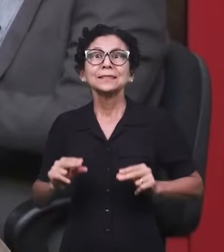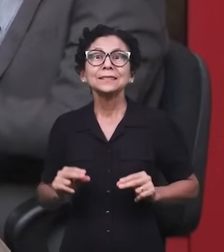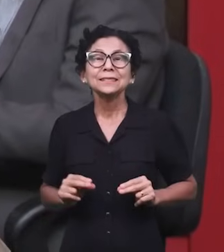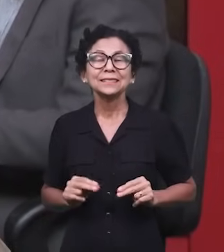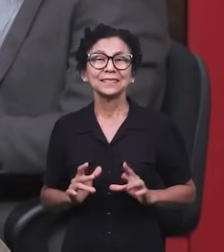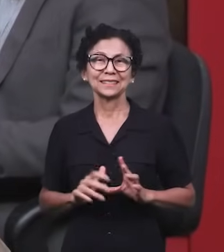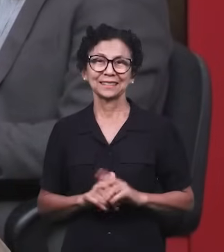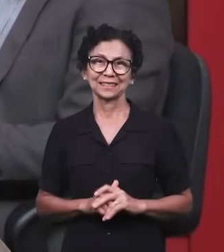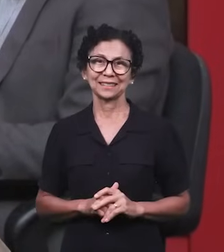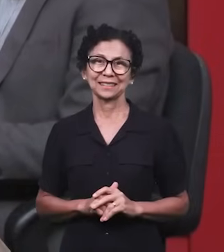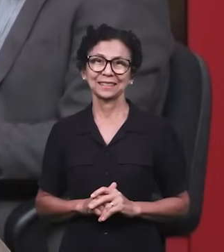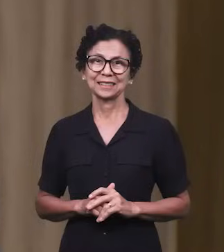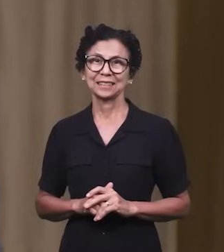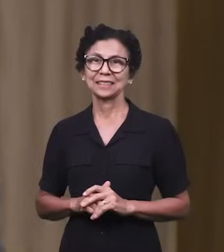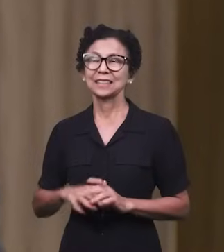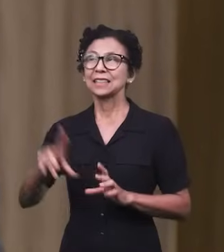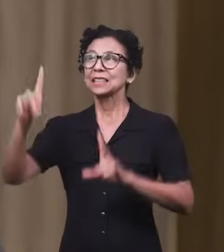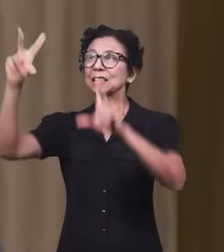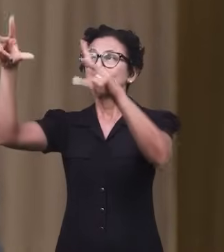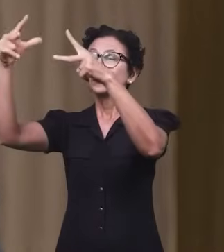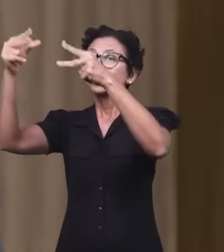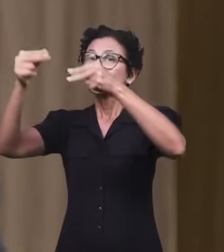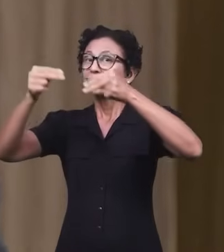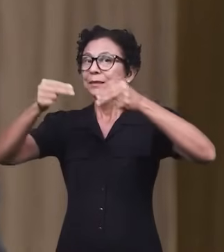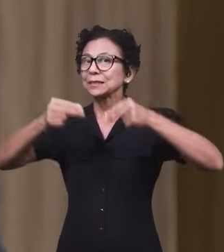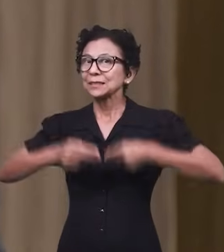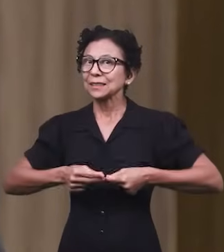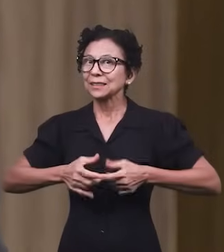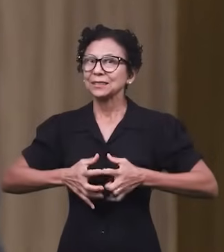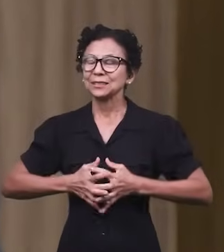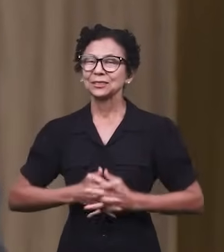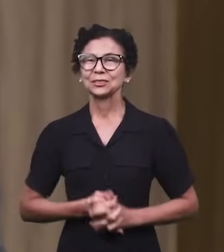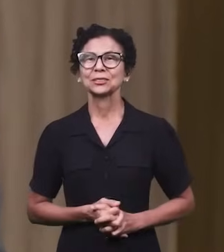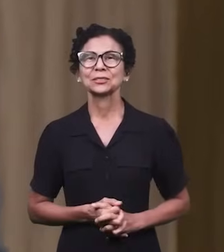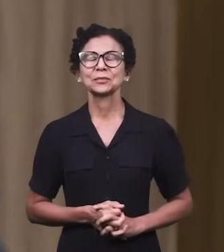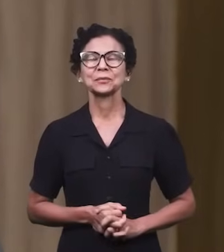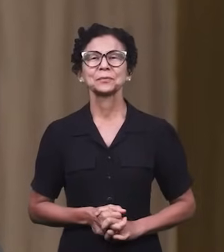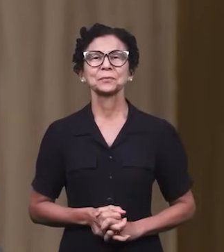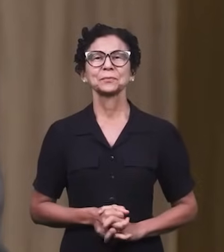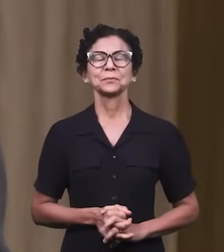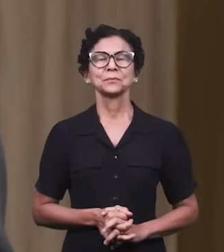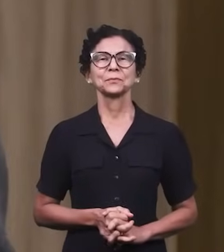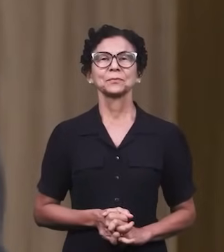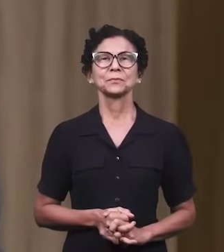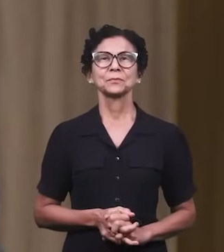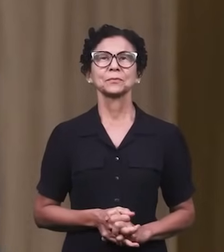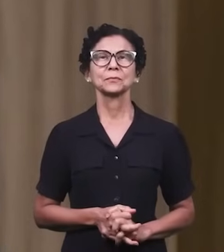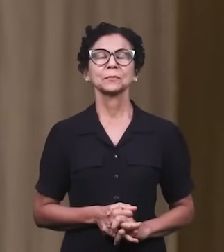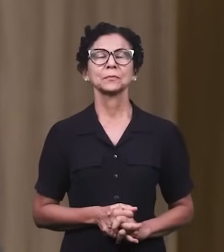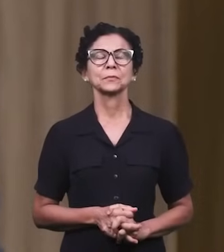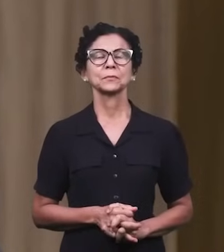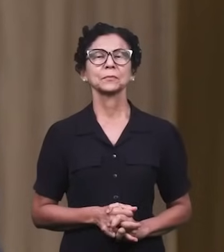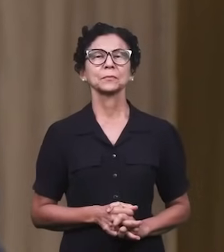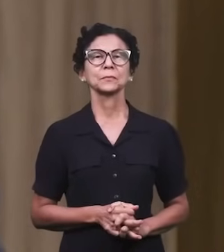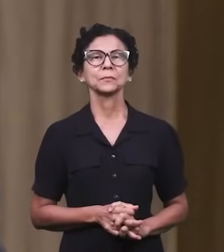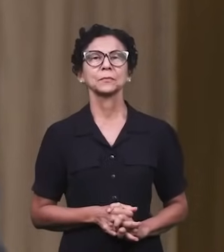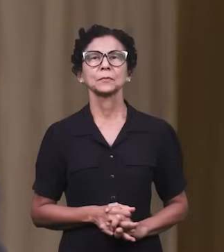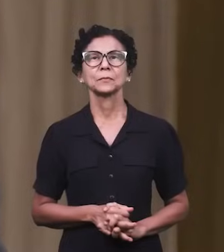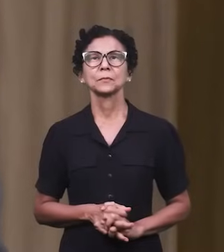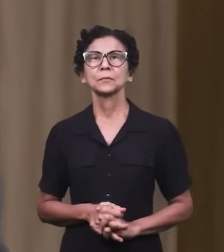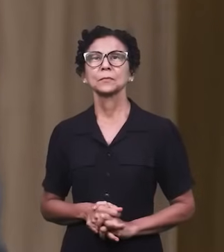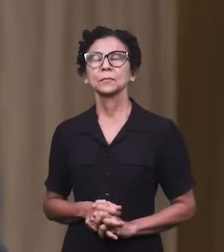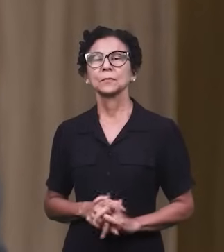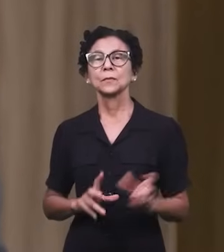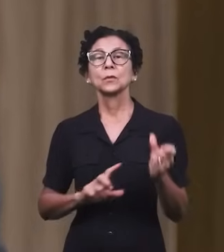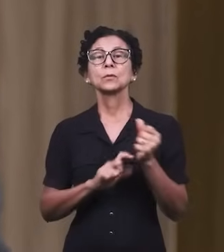um presente do Senhor. E eu entendo, até reforçando no que já foi dito, que o segredo aqui